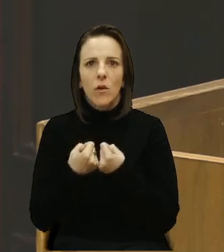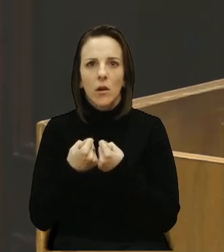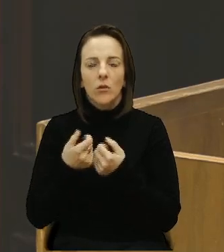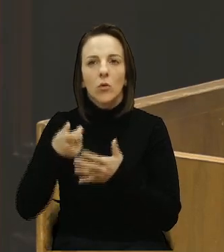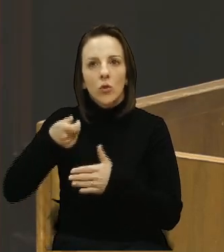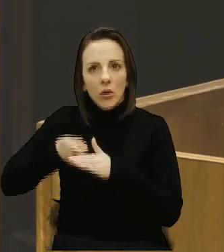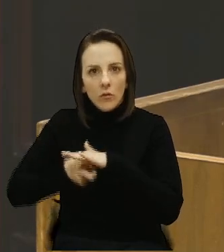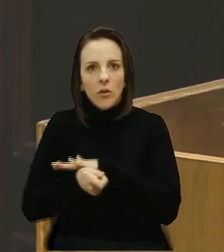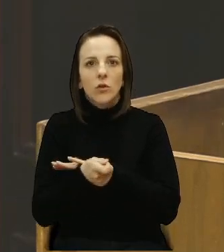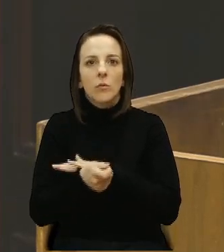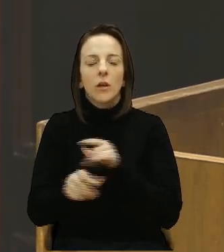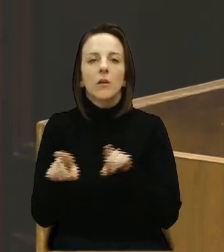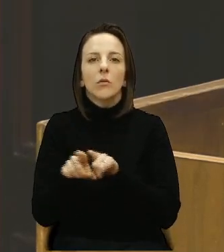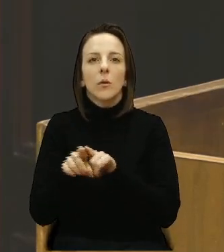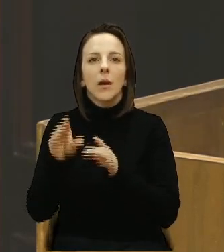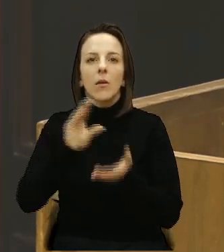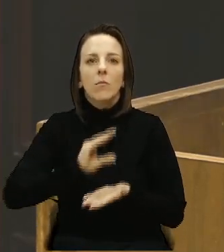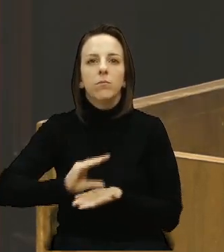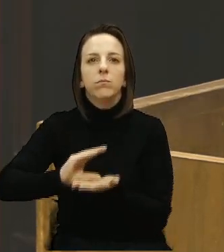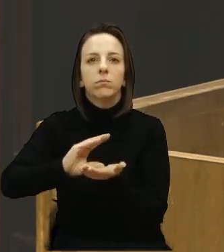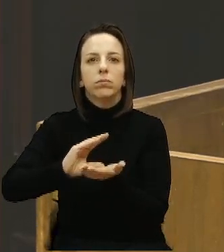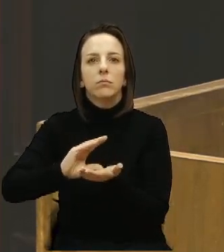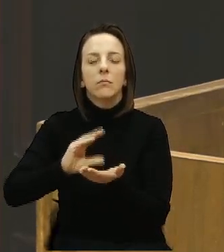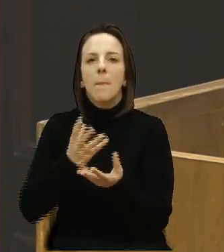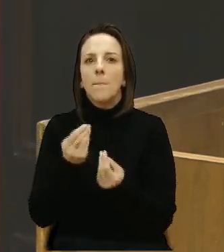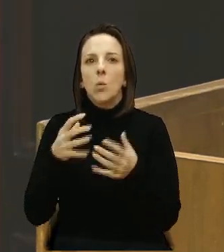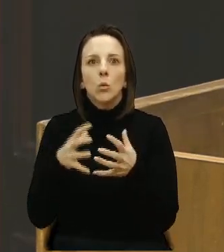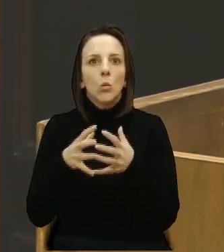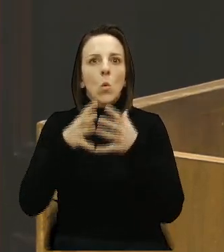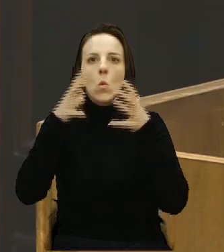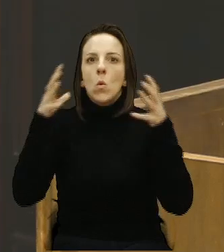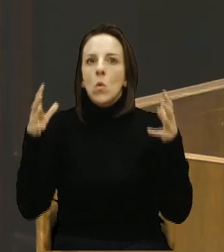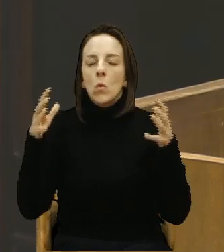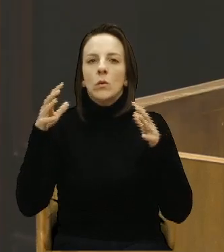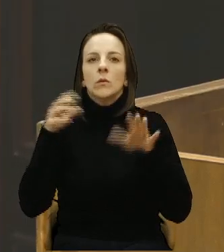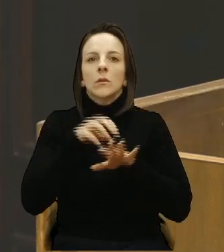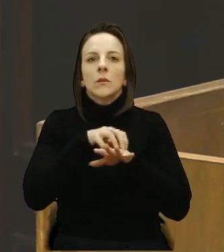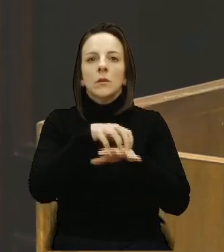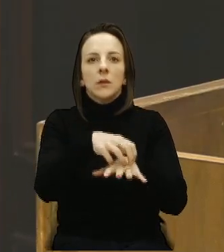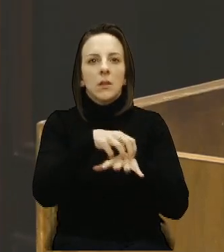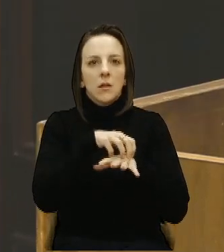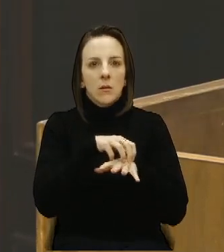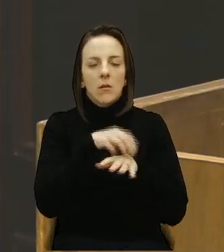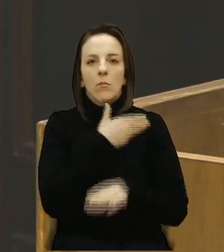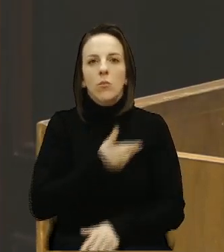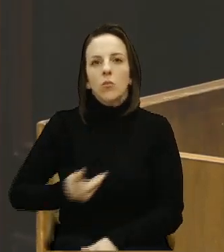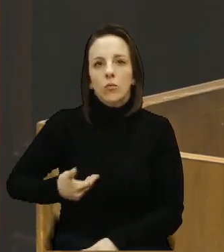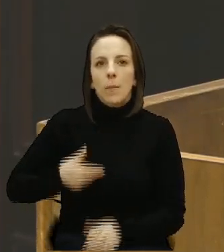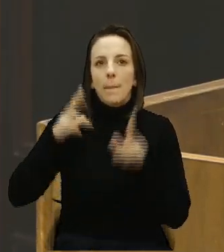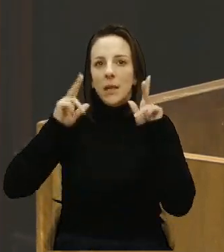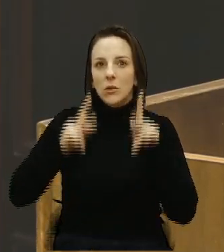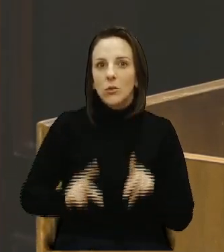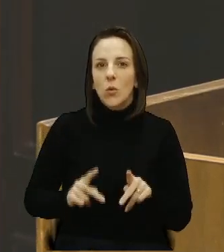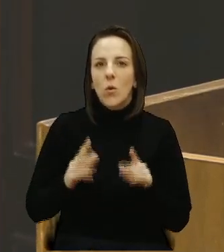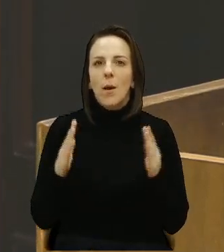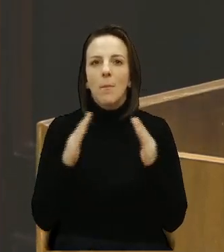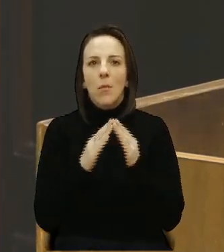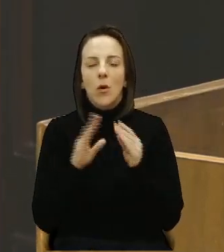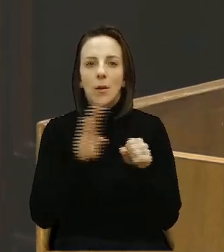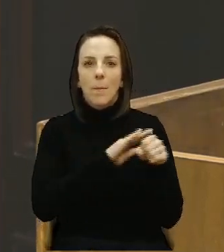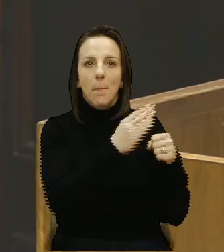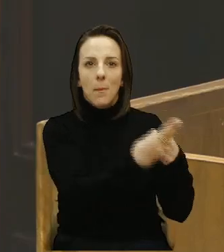muito maiores para o transporte público, para que as pessoas que moram nos bairros da nossa